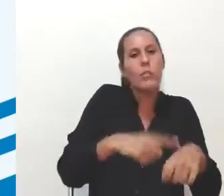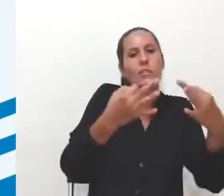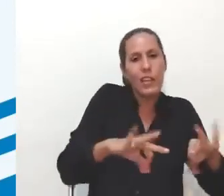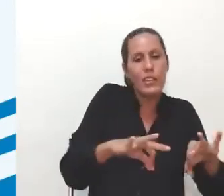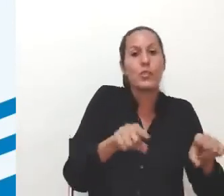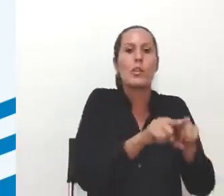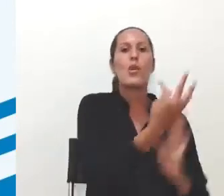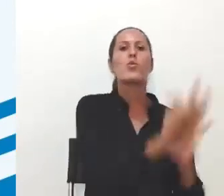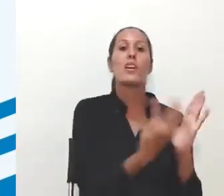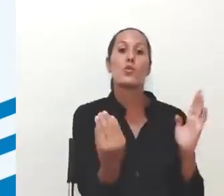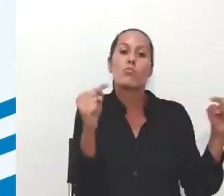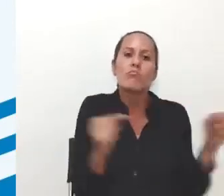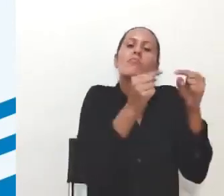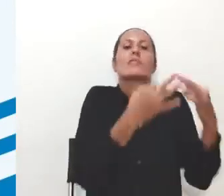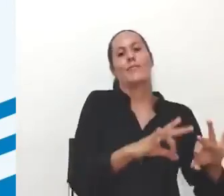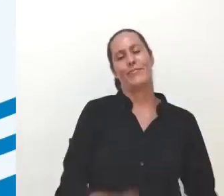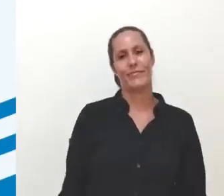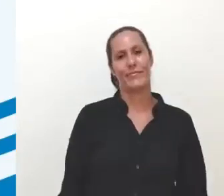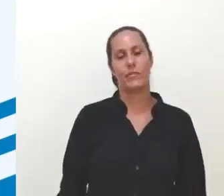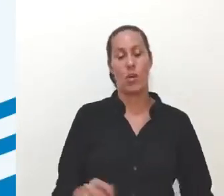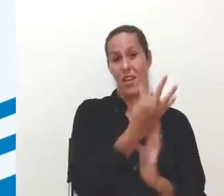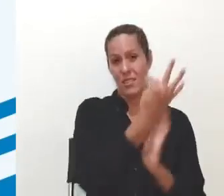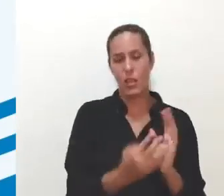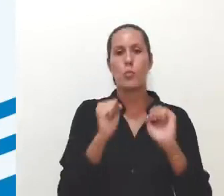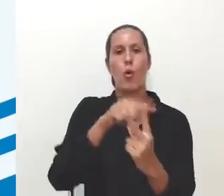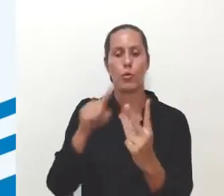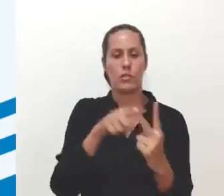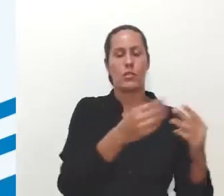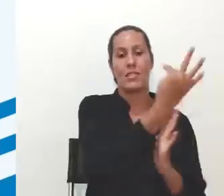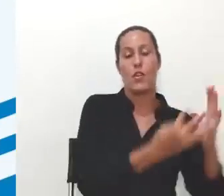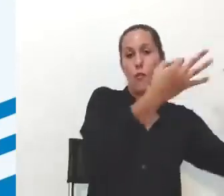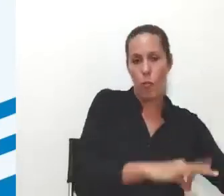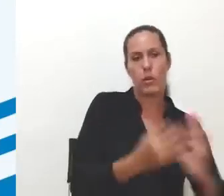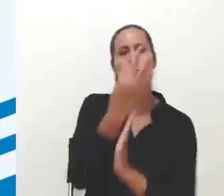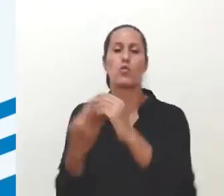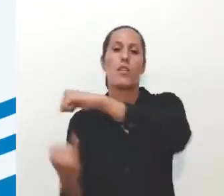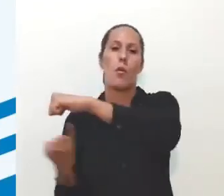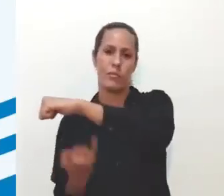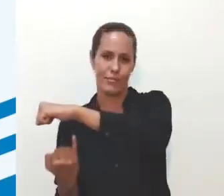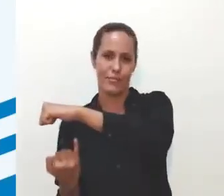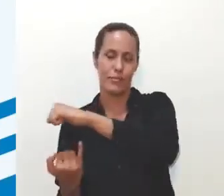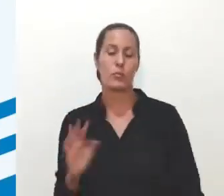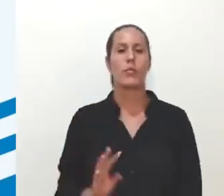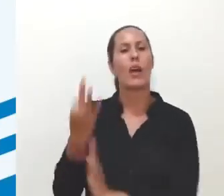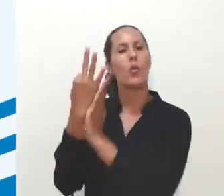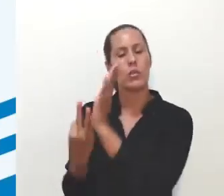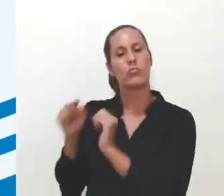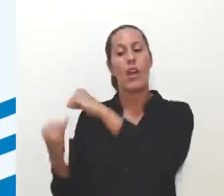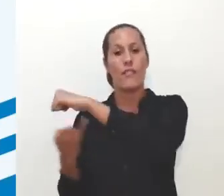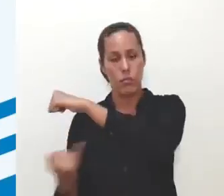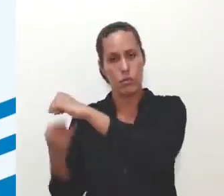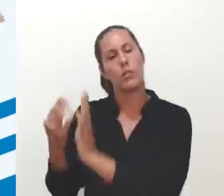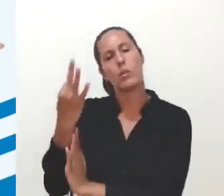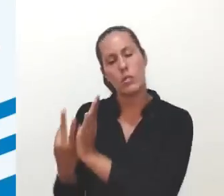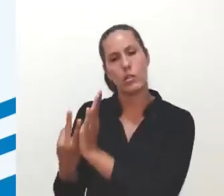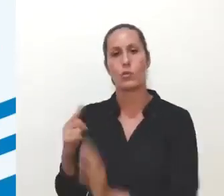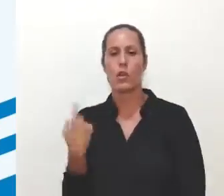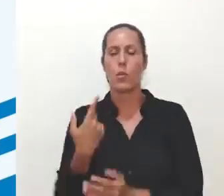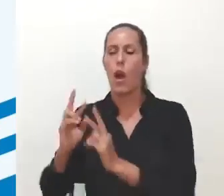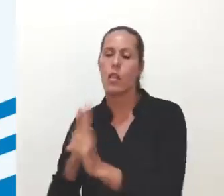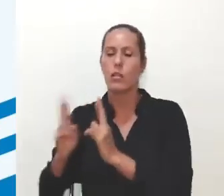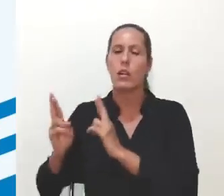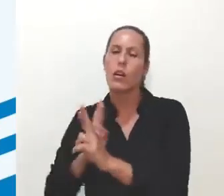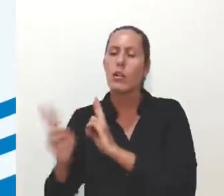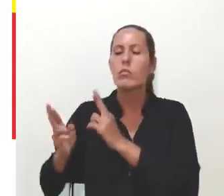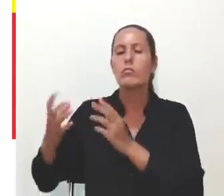Na verdade, o que existe é a palavra certa, para o momento certo e para o texto certo. Textos podem ser formais